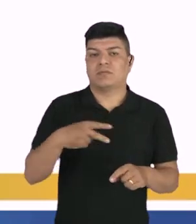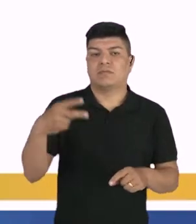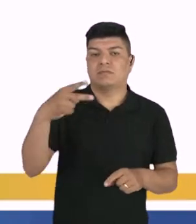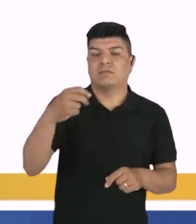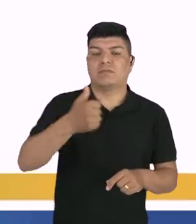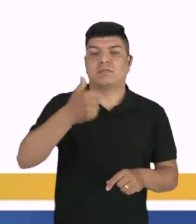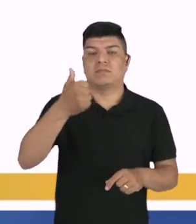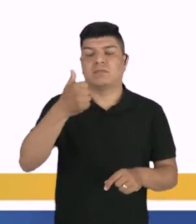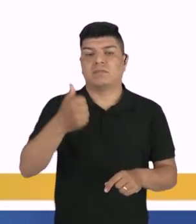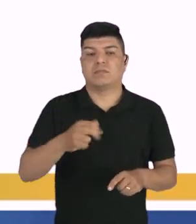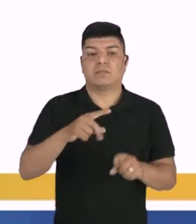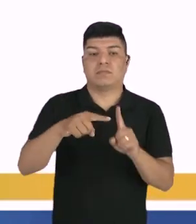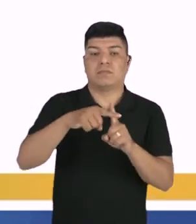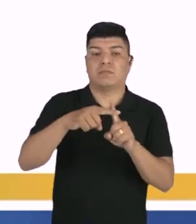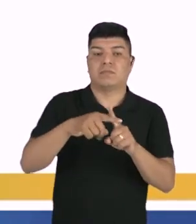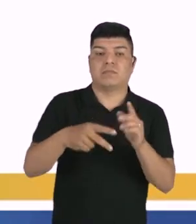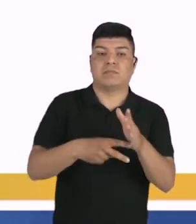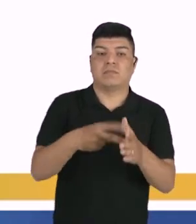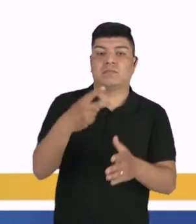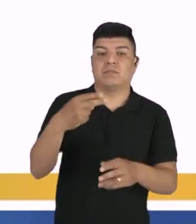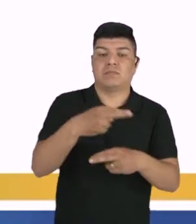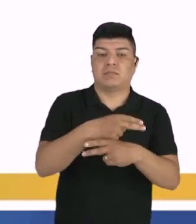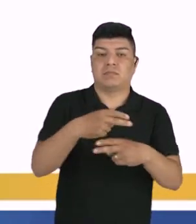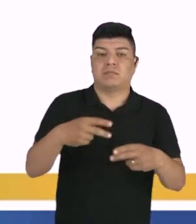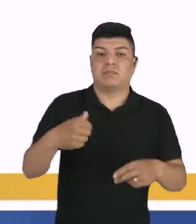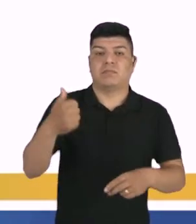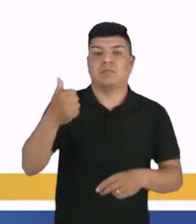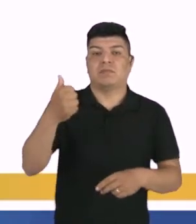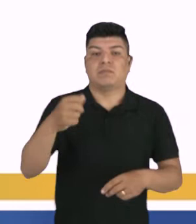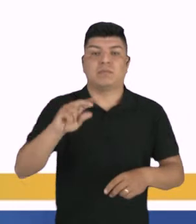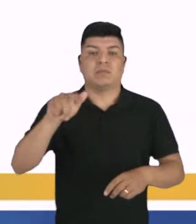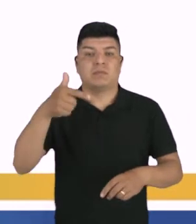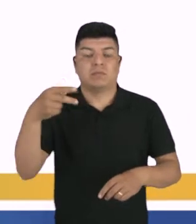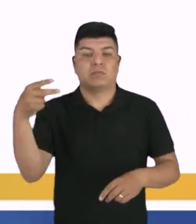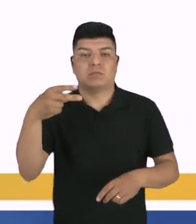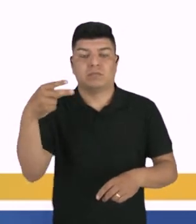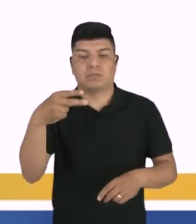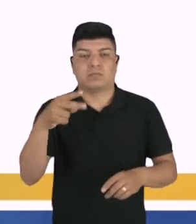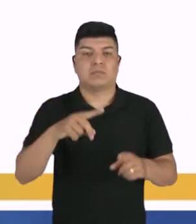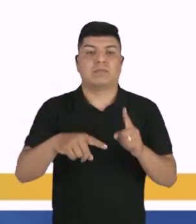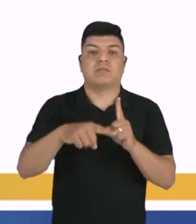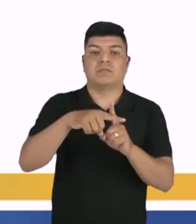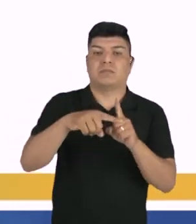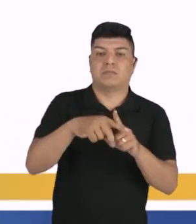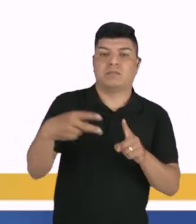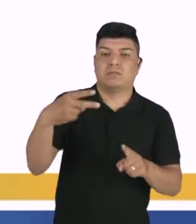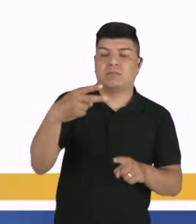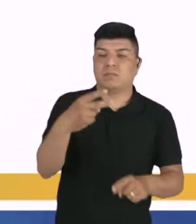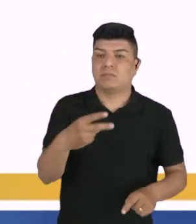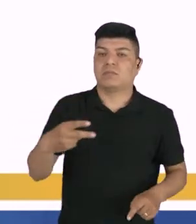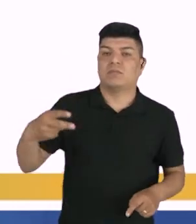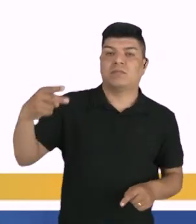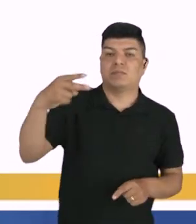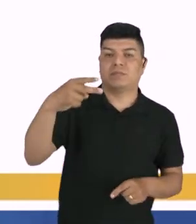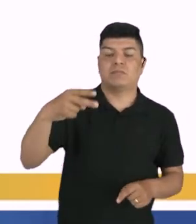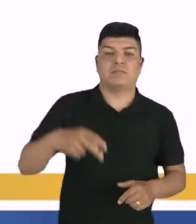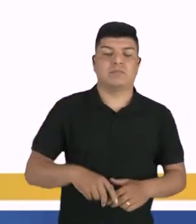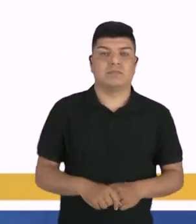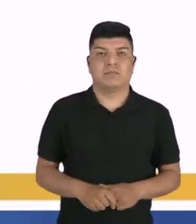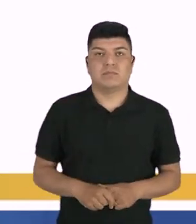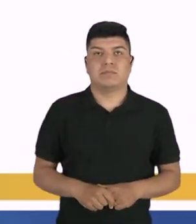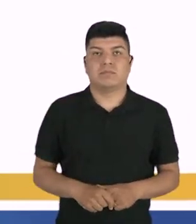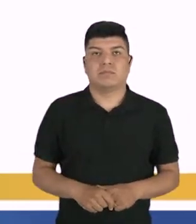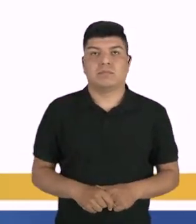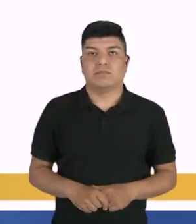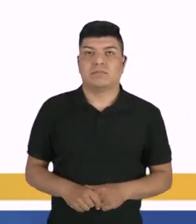quadrado do primeiro mais duas vezes o produto do primeiro pelo segundo, mais o segundo ao quadrado.